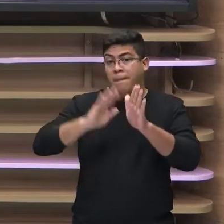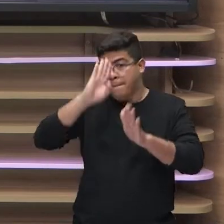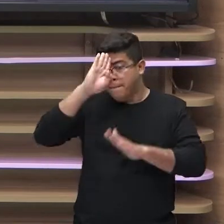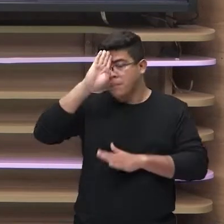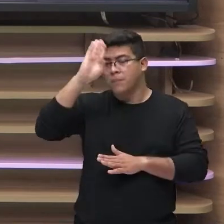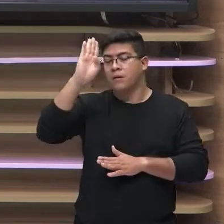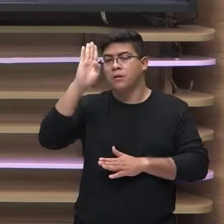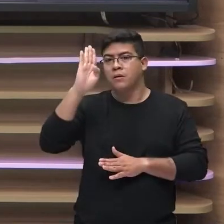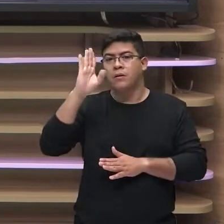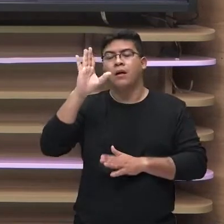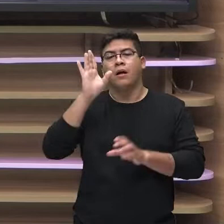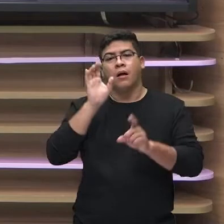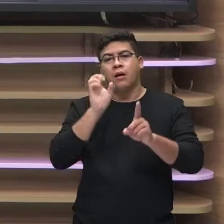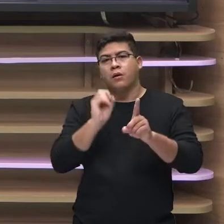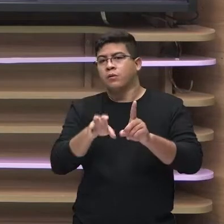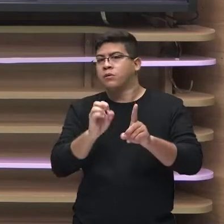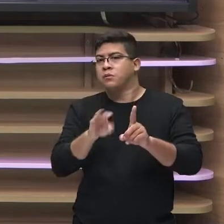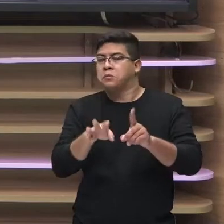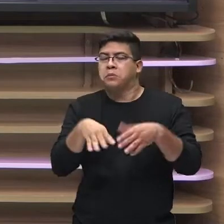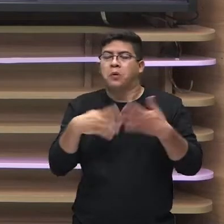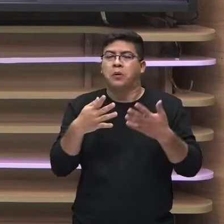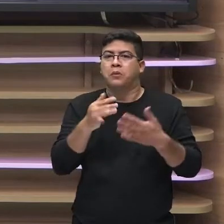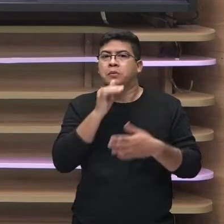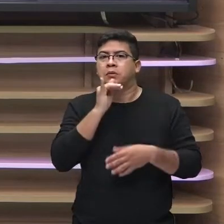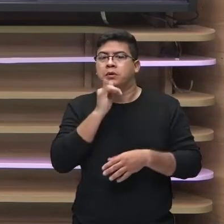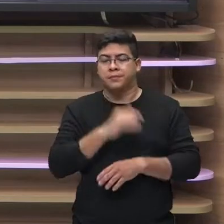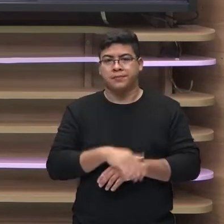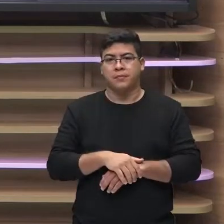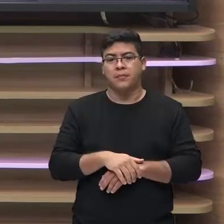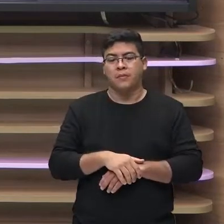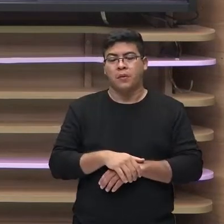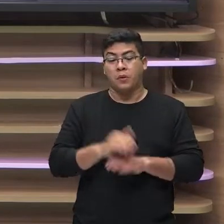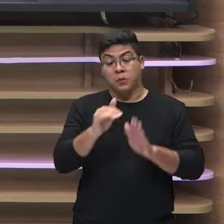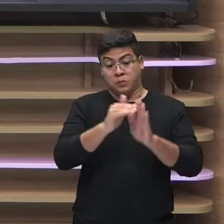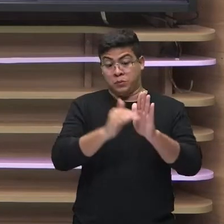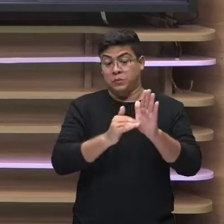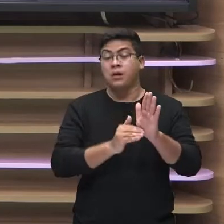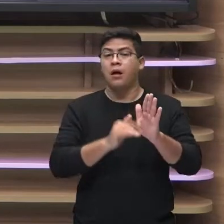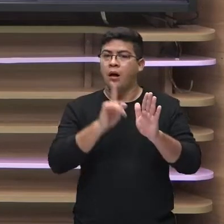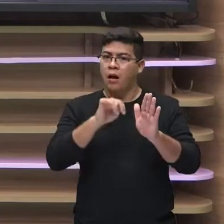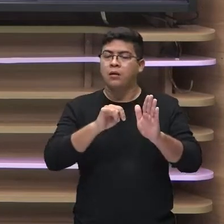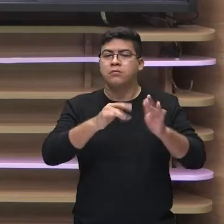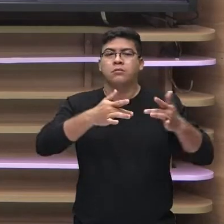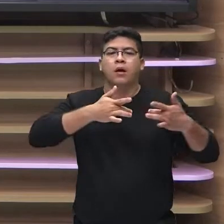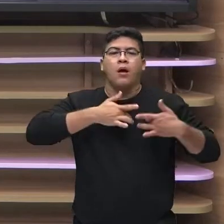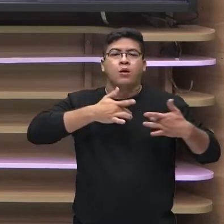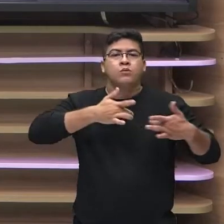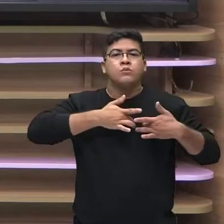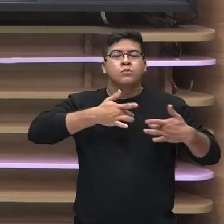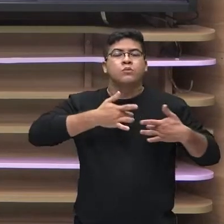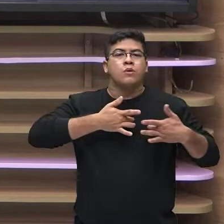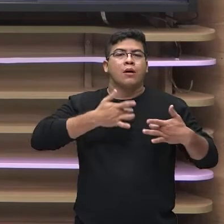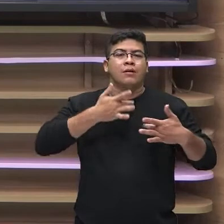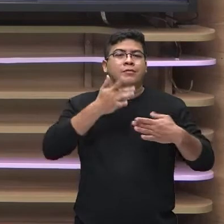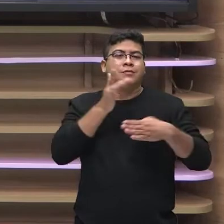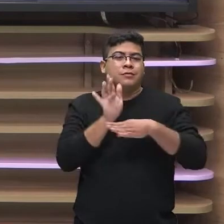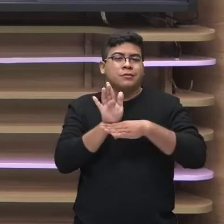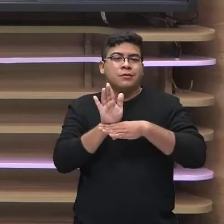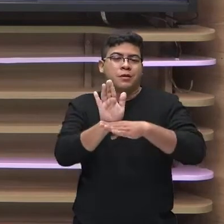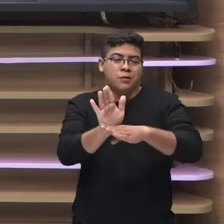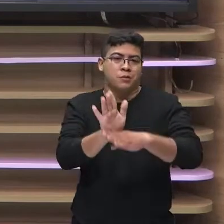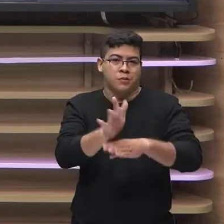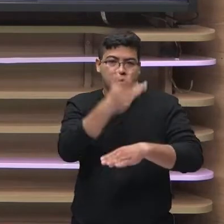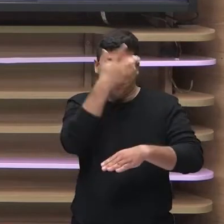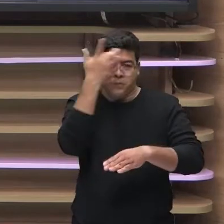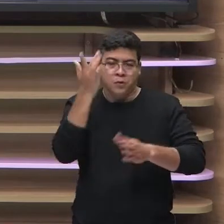doutrina é, de repente, praticar solidariedade. Né? Ajudar os mais pobres.